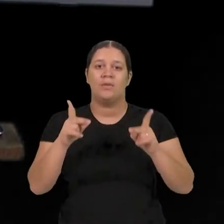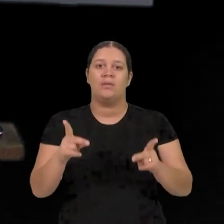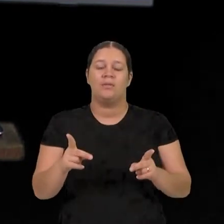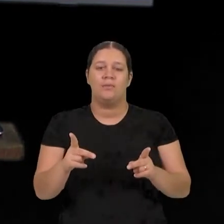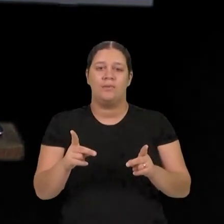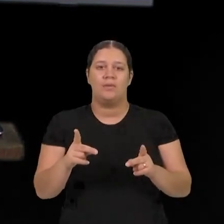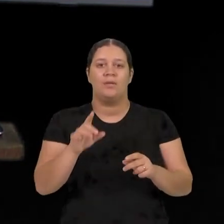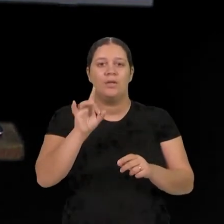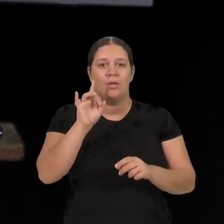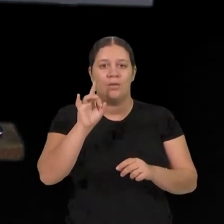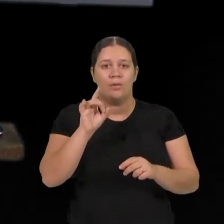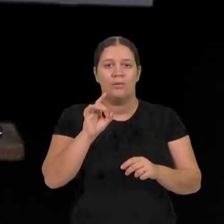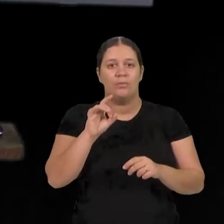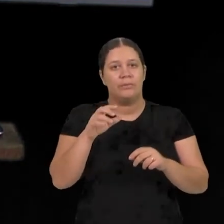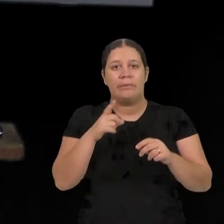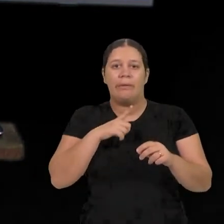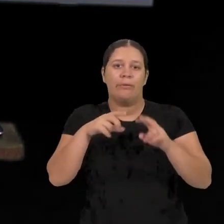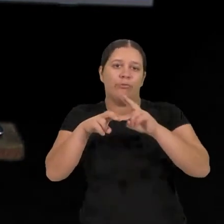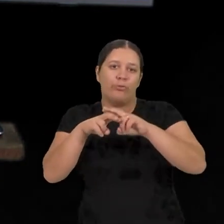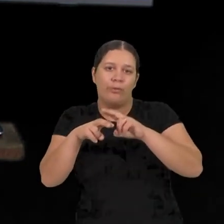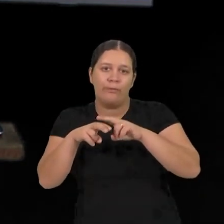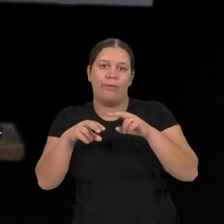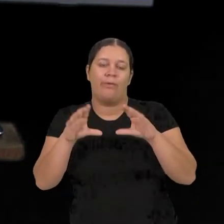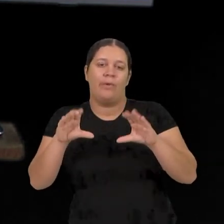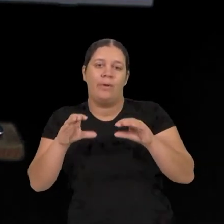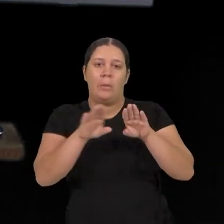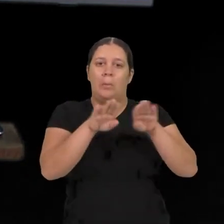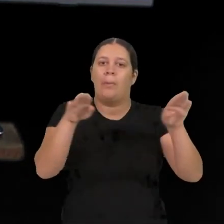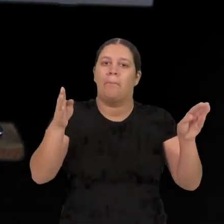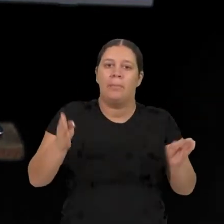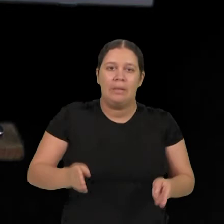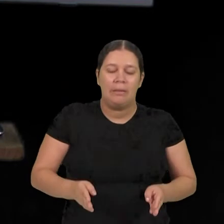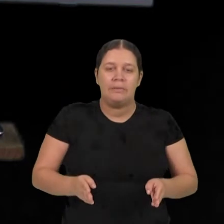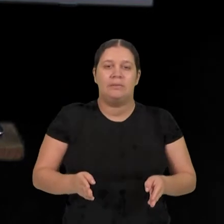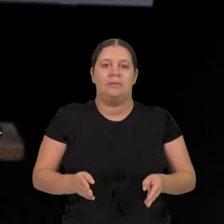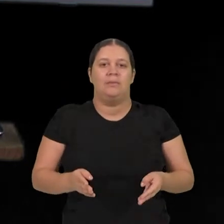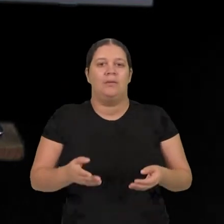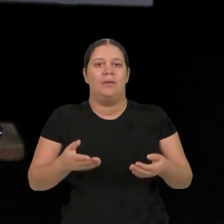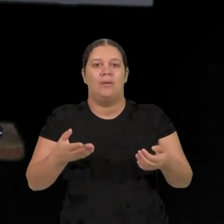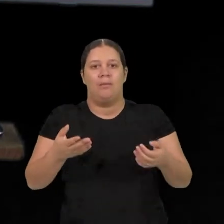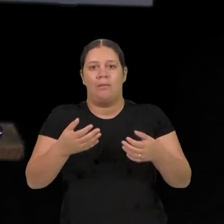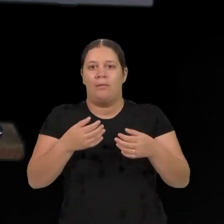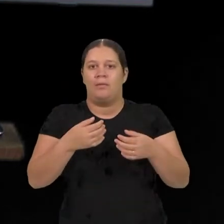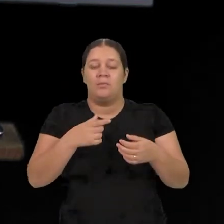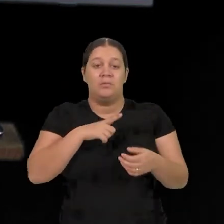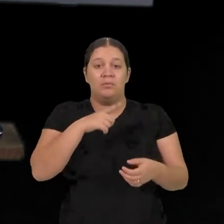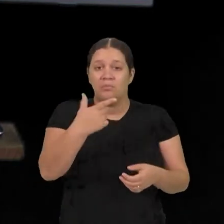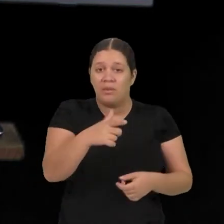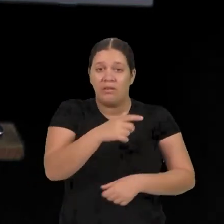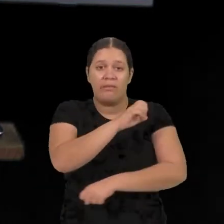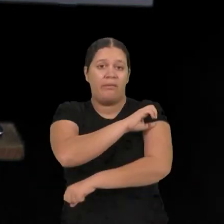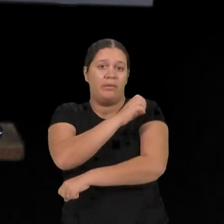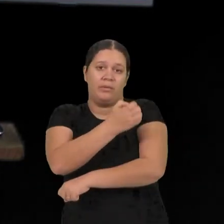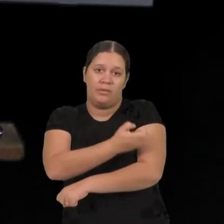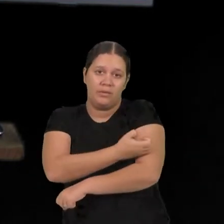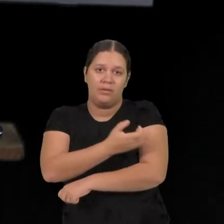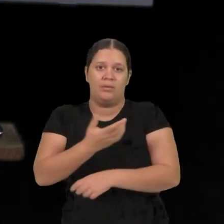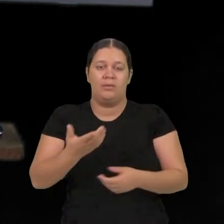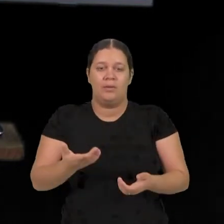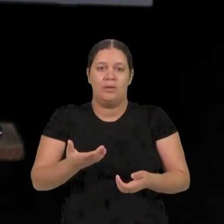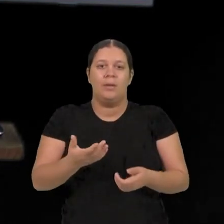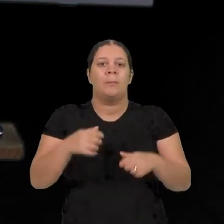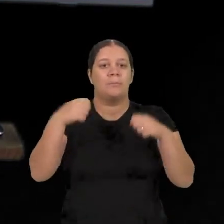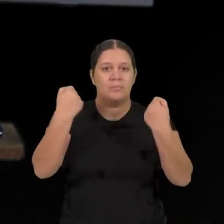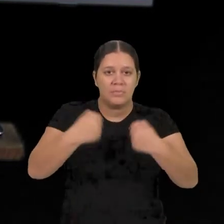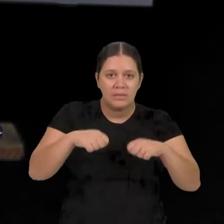diferentes, sabe, um sofá mega ultra, uma mesa mega ultra. Se você não tem energia, então tá, tem energia, tem tudo